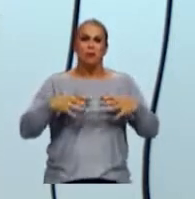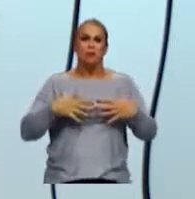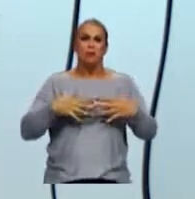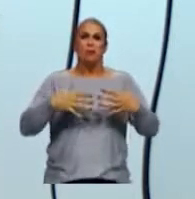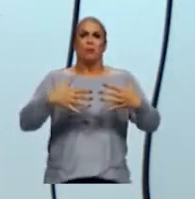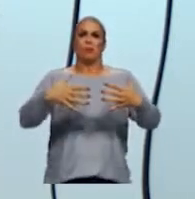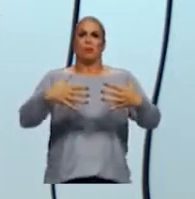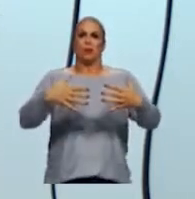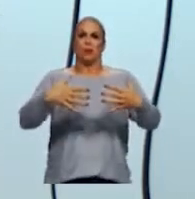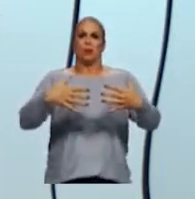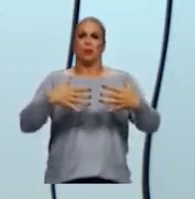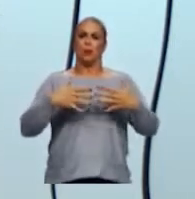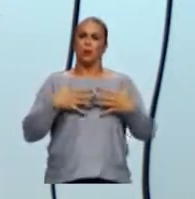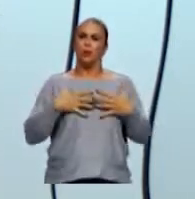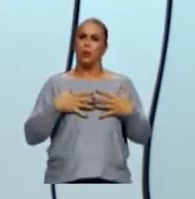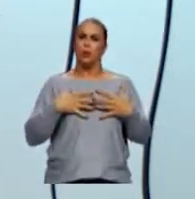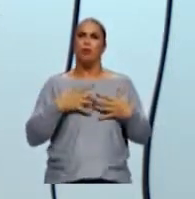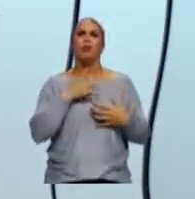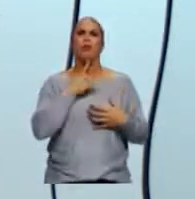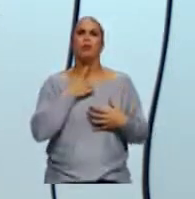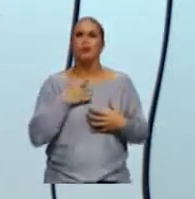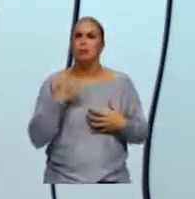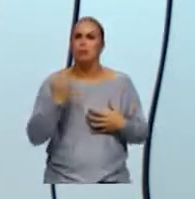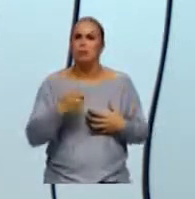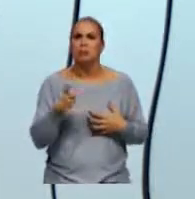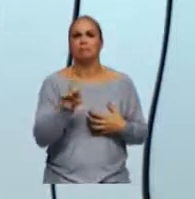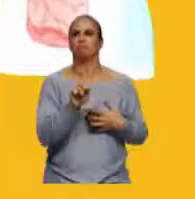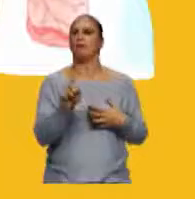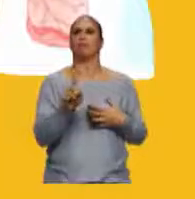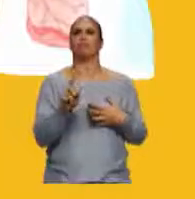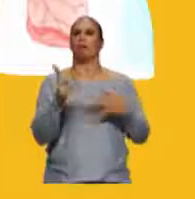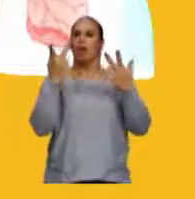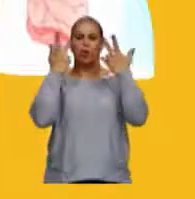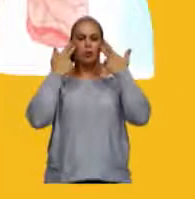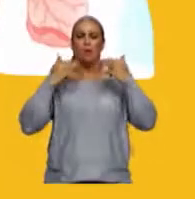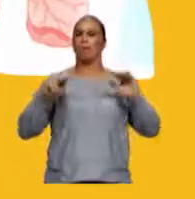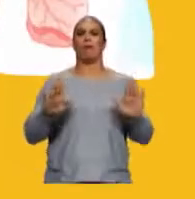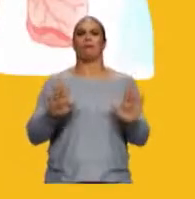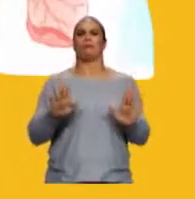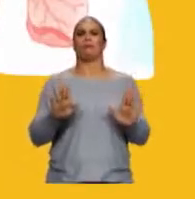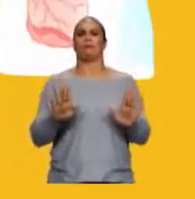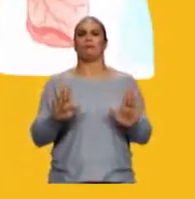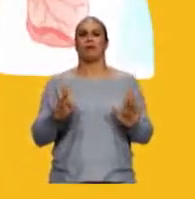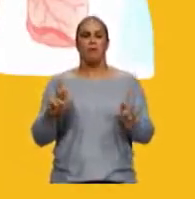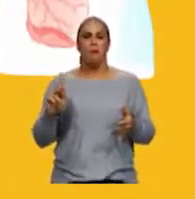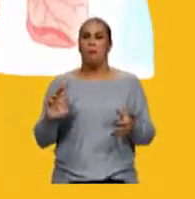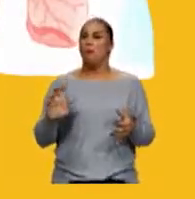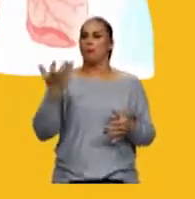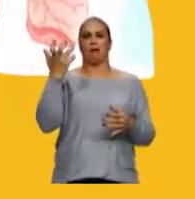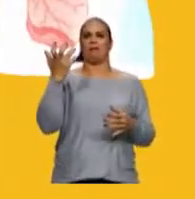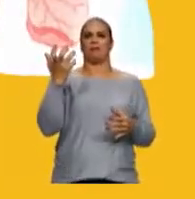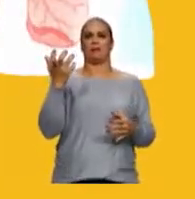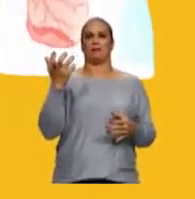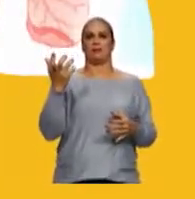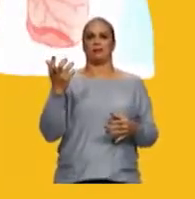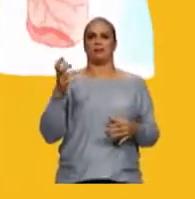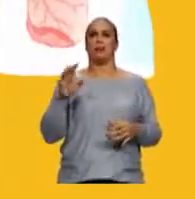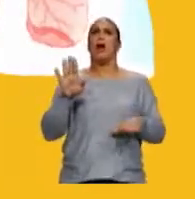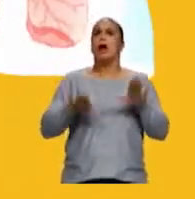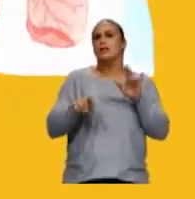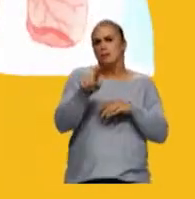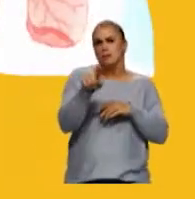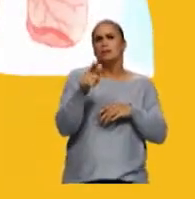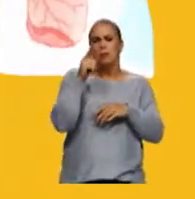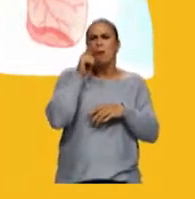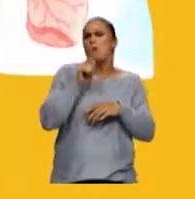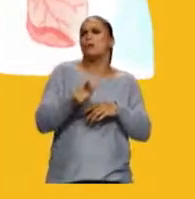esses movimentos, eles são realizados constantemente. Você pode ficar, às vezes, um dia sem tomar água, às